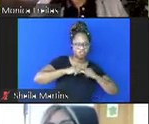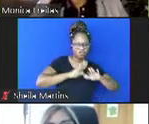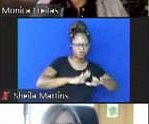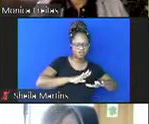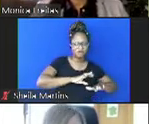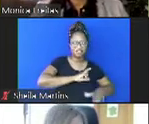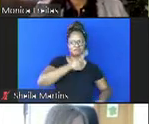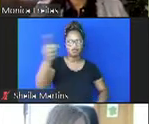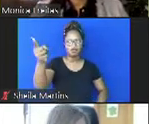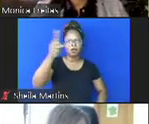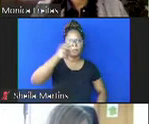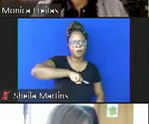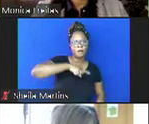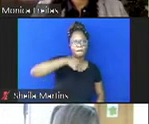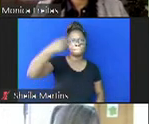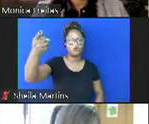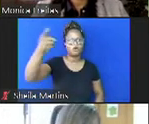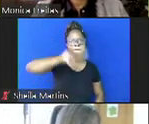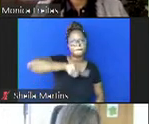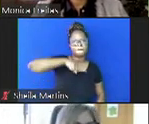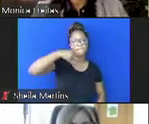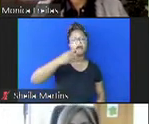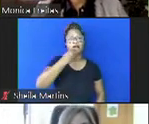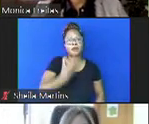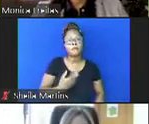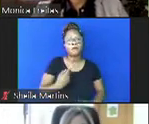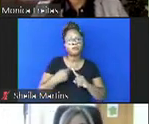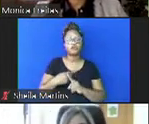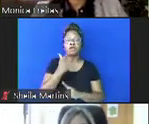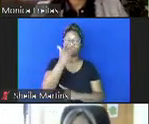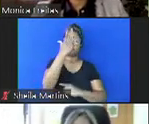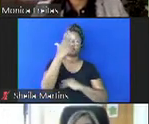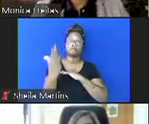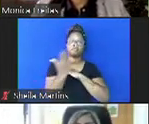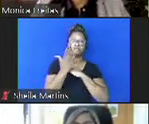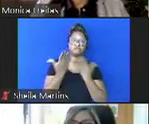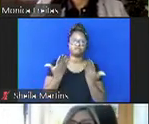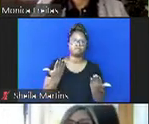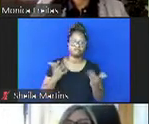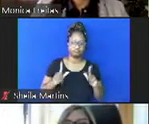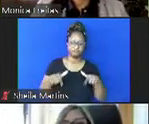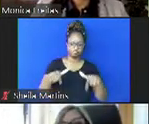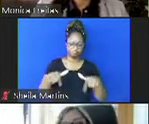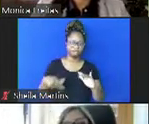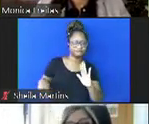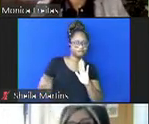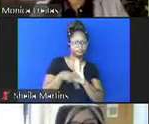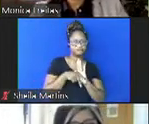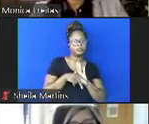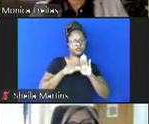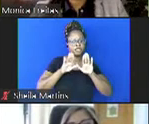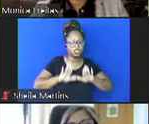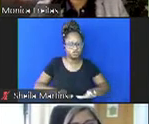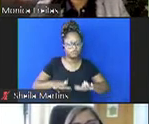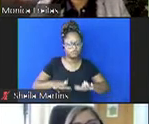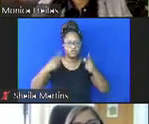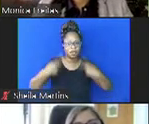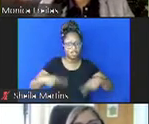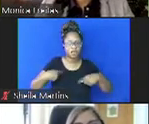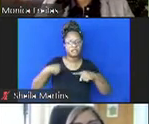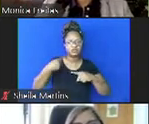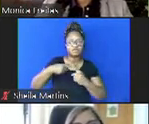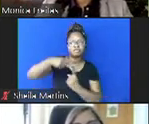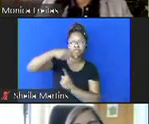6 meses. Então, isso é muito bom, porque às vezes facilita essa dinâmica dele ficar na universidade e também conseguir